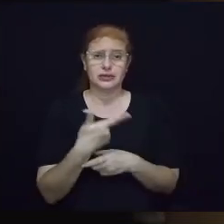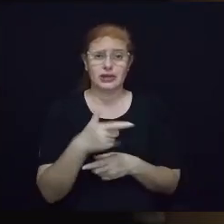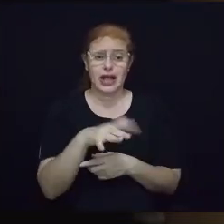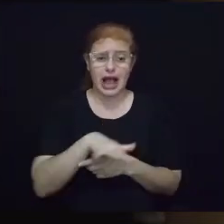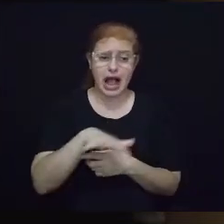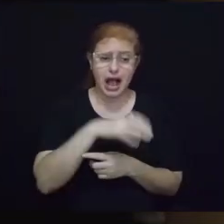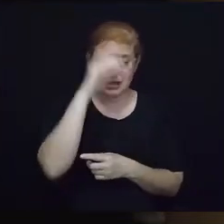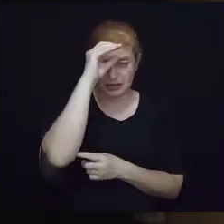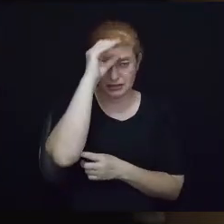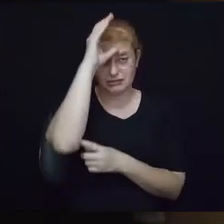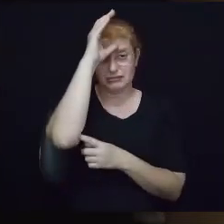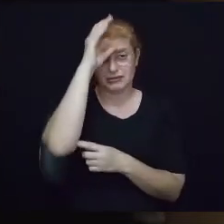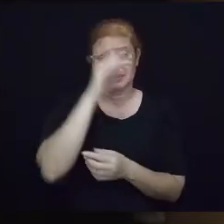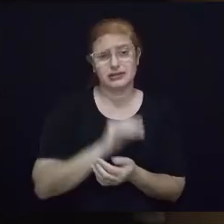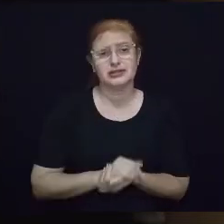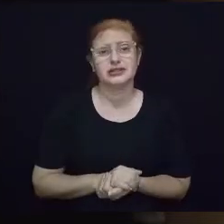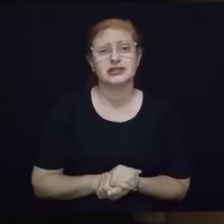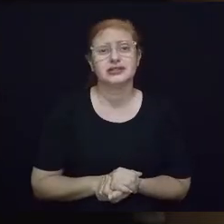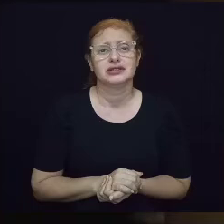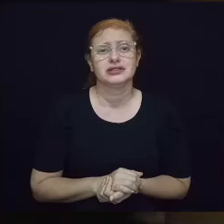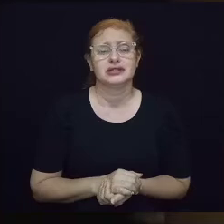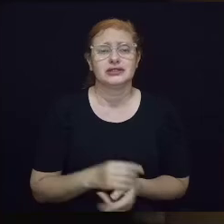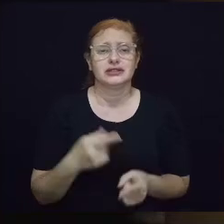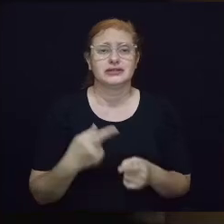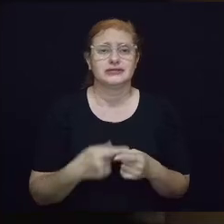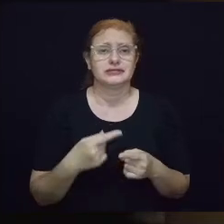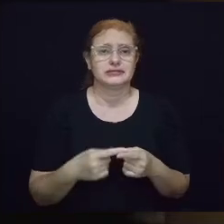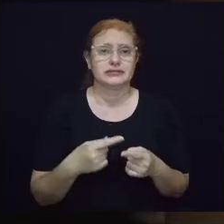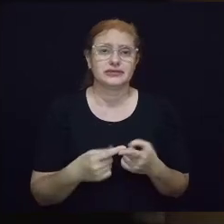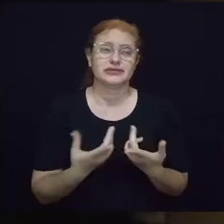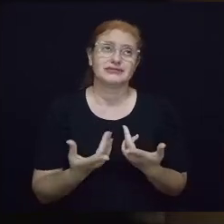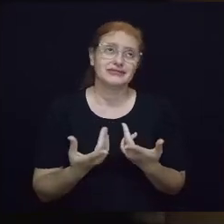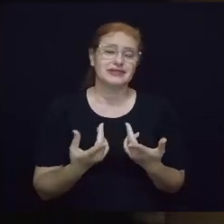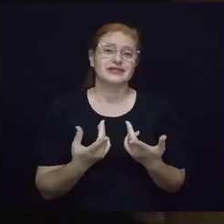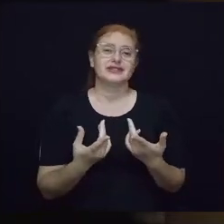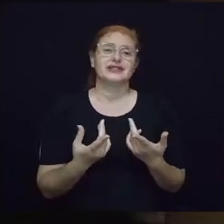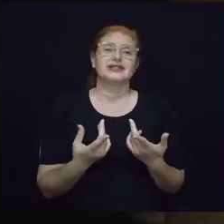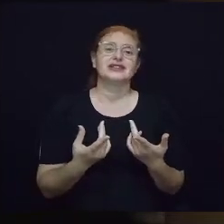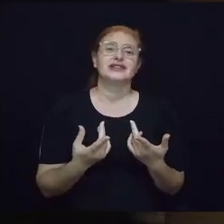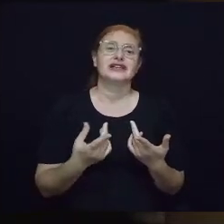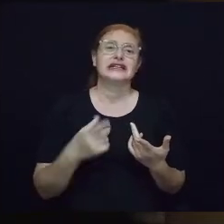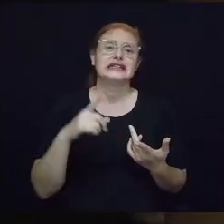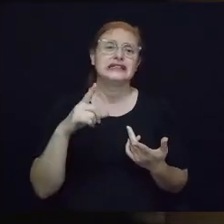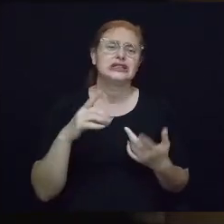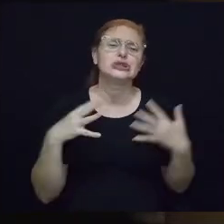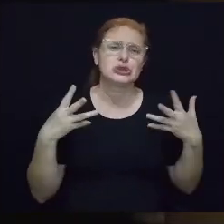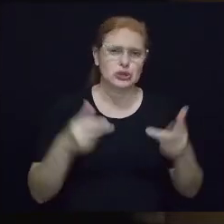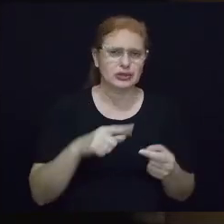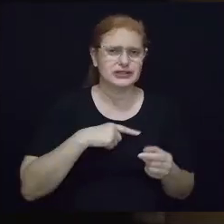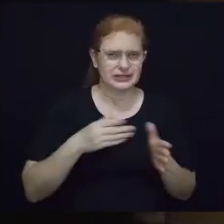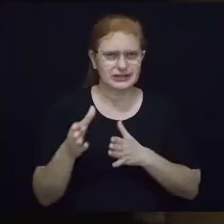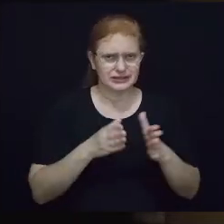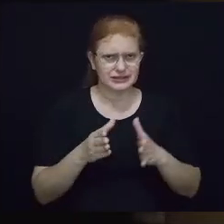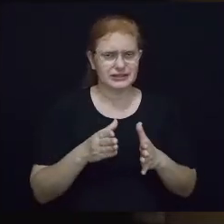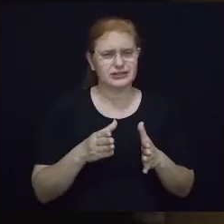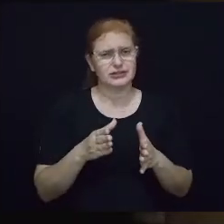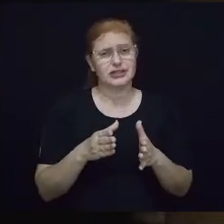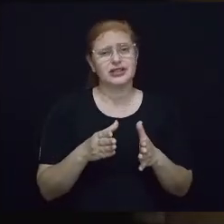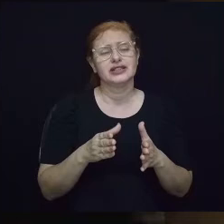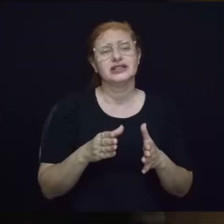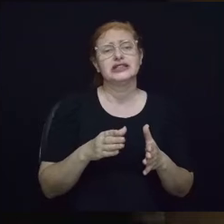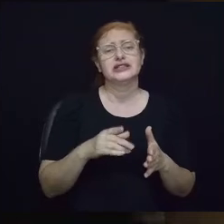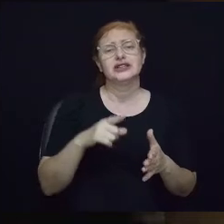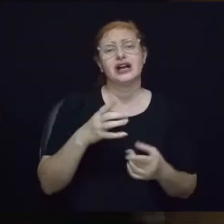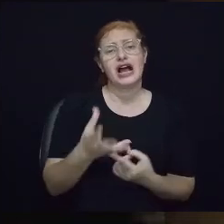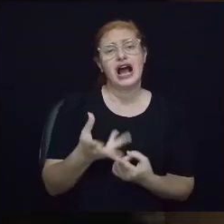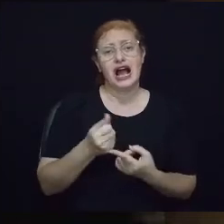áreas de conhecimento que são em comum a nós todos, assim, só que uma tem uma coisa mais racional e lógica, enquanto que a